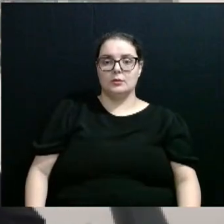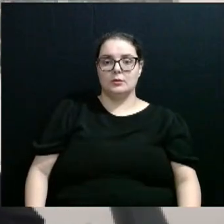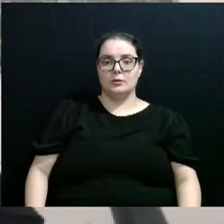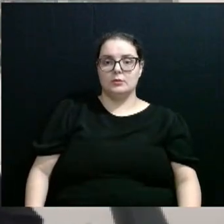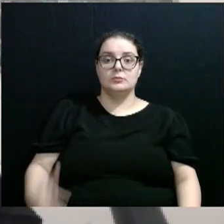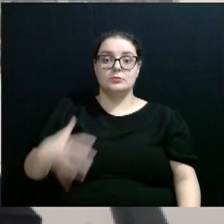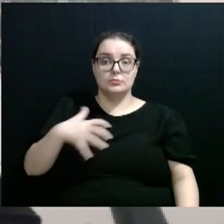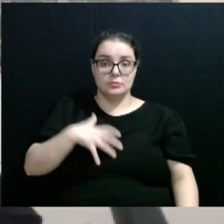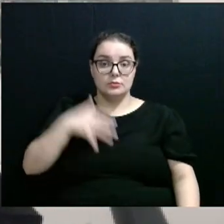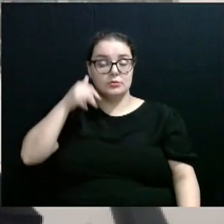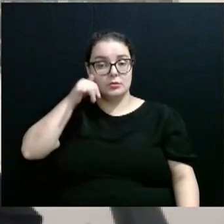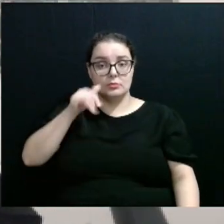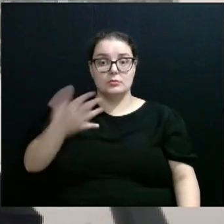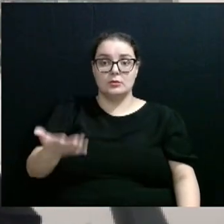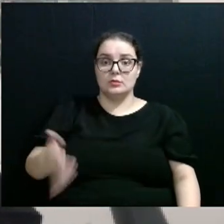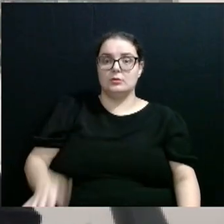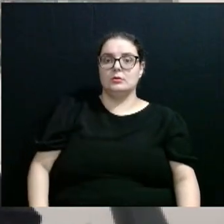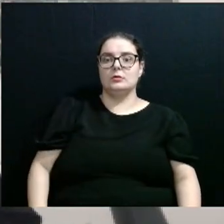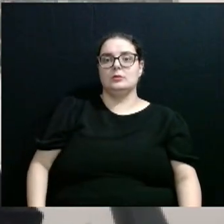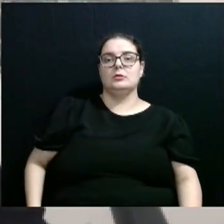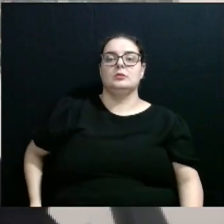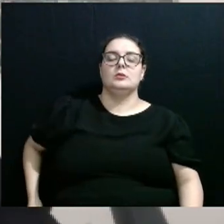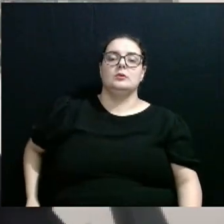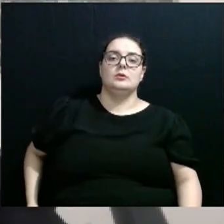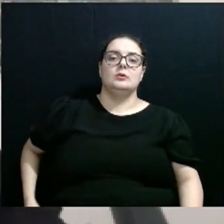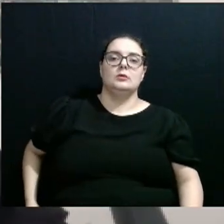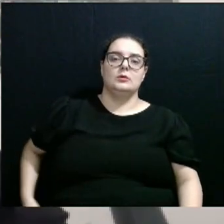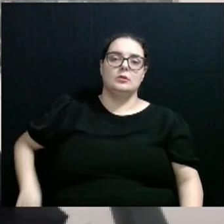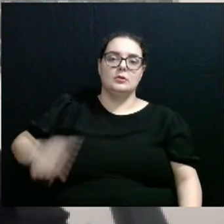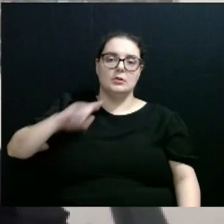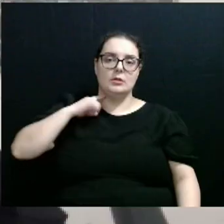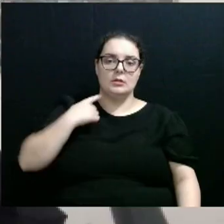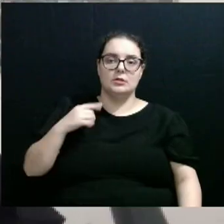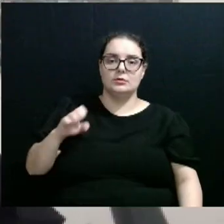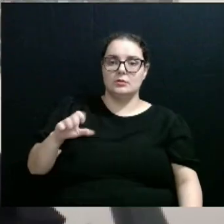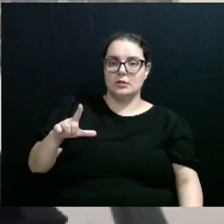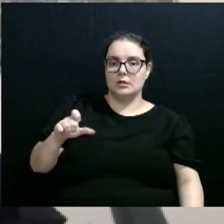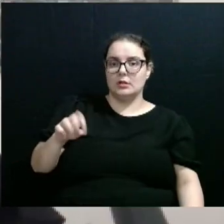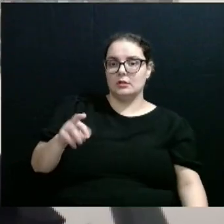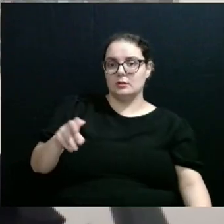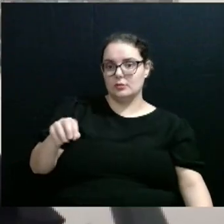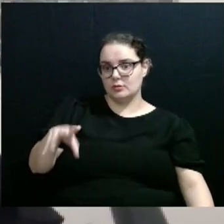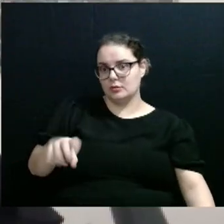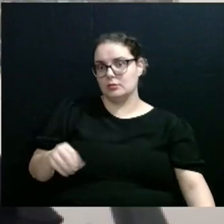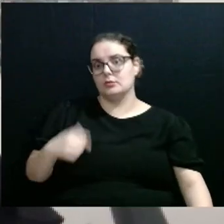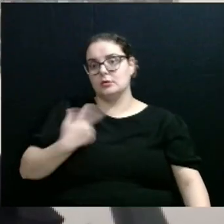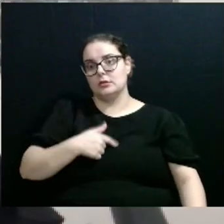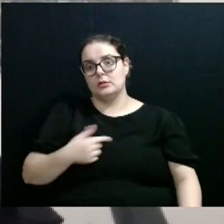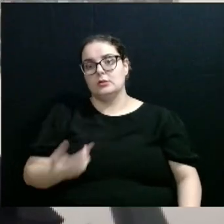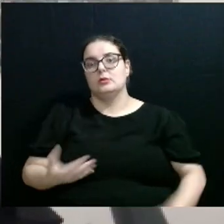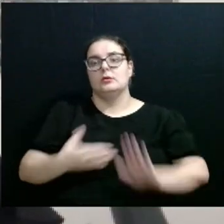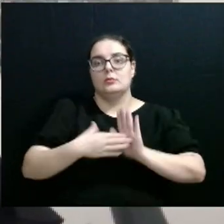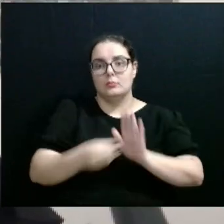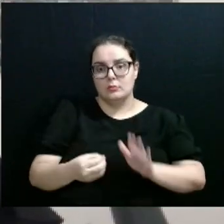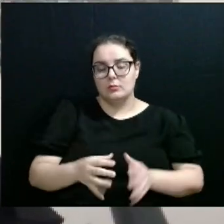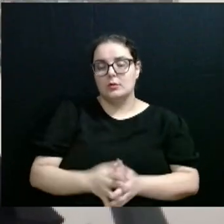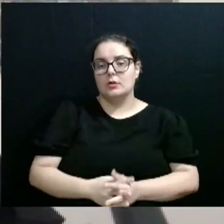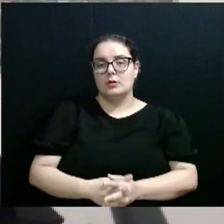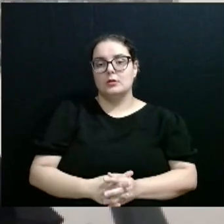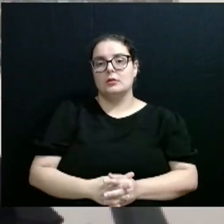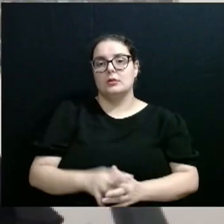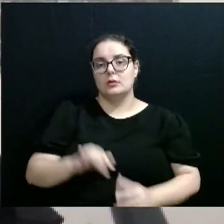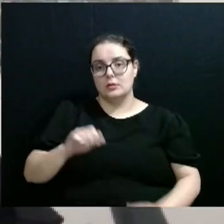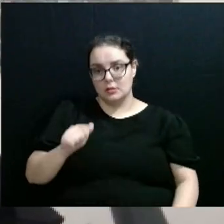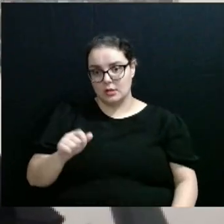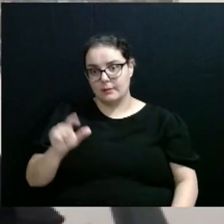evite gerar lixo eletrônico, né, com a destruição do equipamento. Então, a gente tem rodado modelos de IA bem pequenos